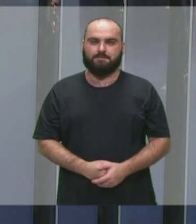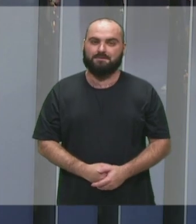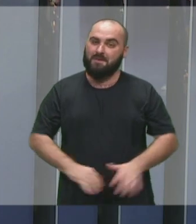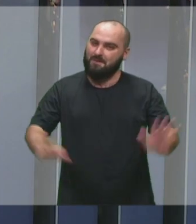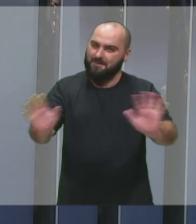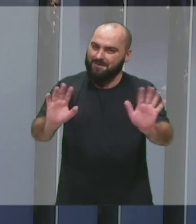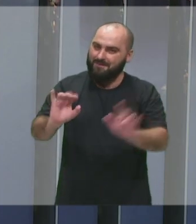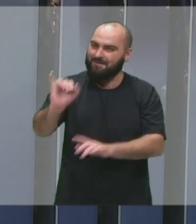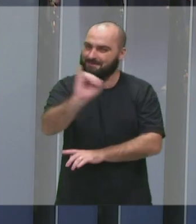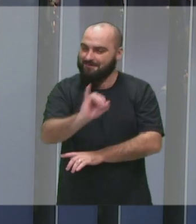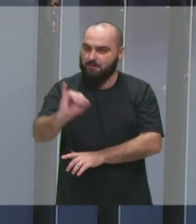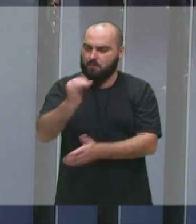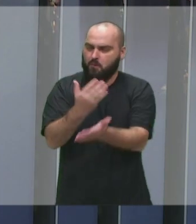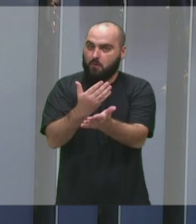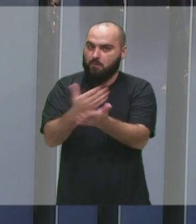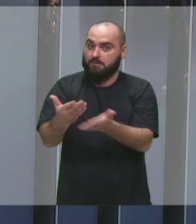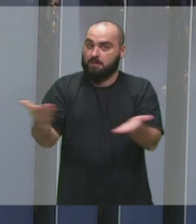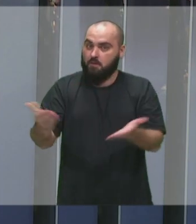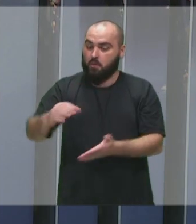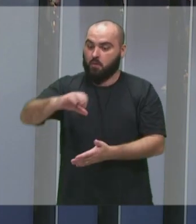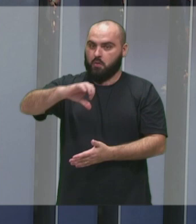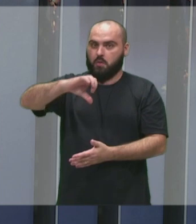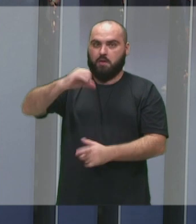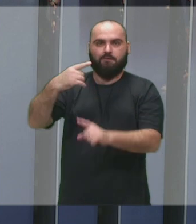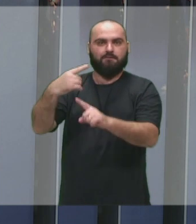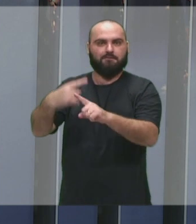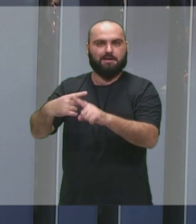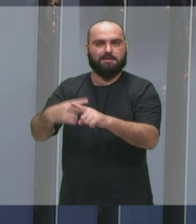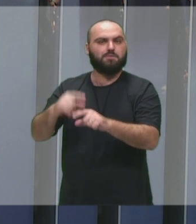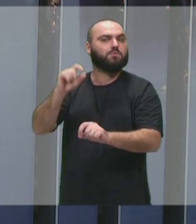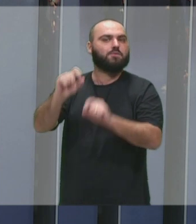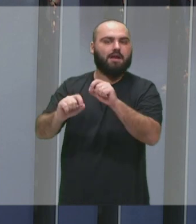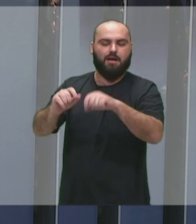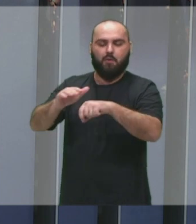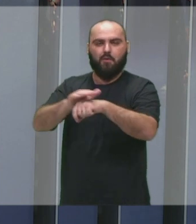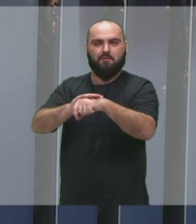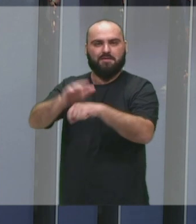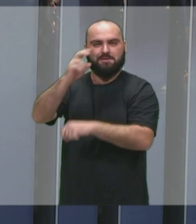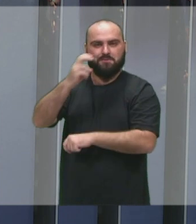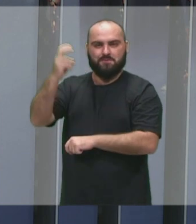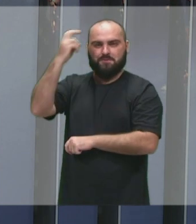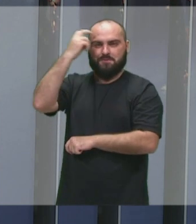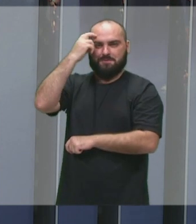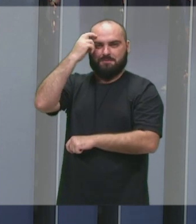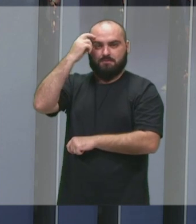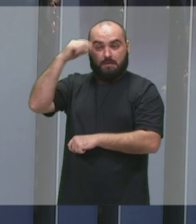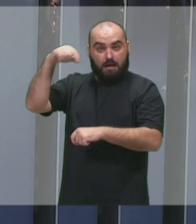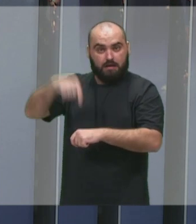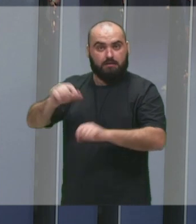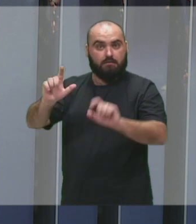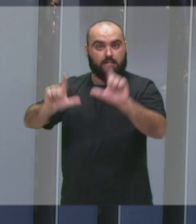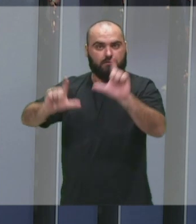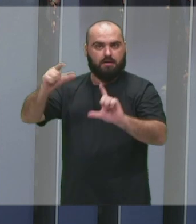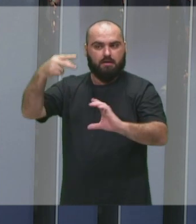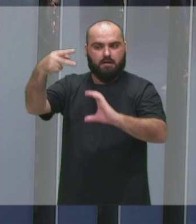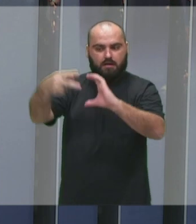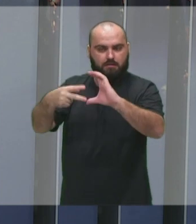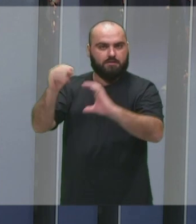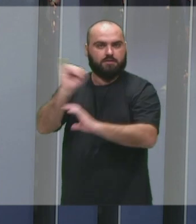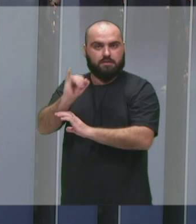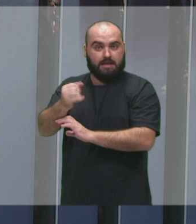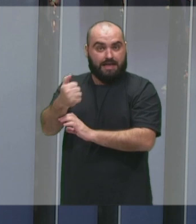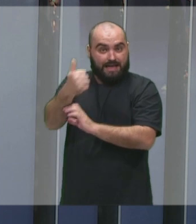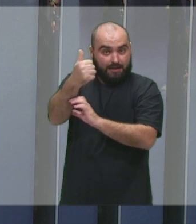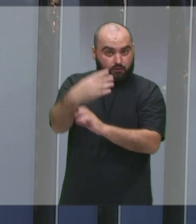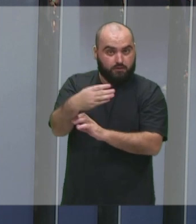Olá, estamos começando a 9ª edição do nosso Conversa Cultural, aqui pela TV Câmara de Itajaí, no canal 14